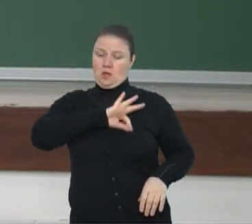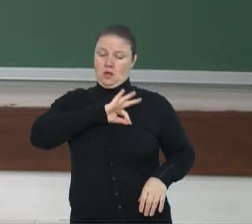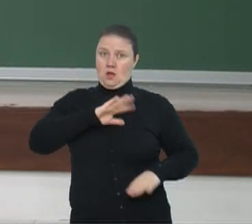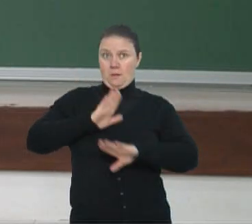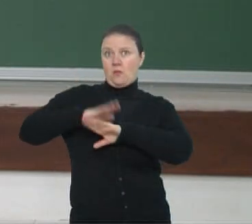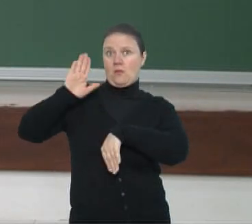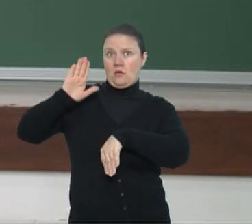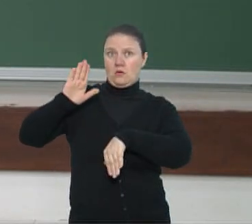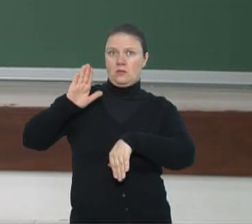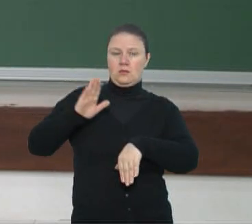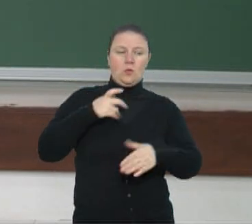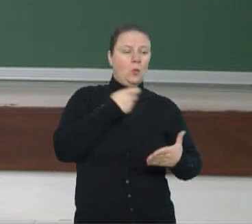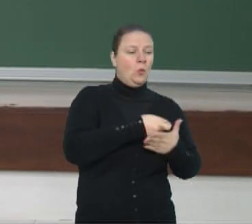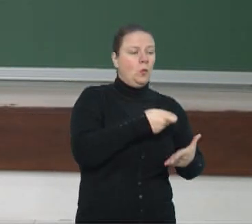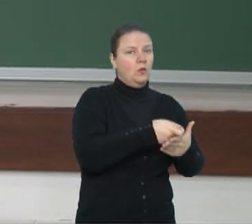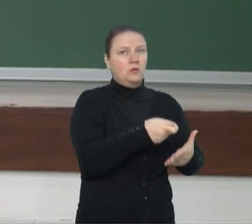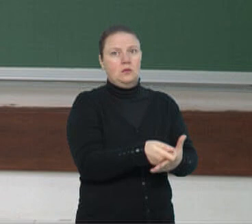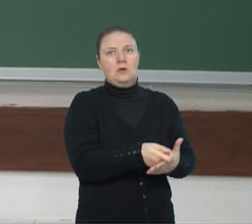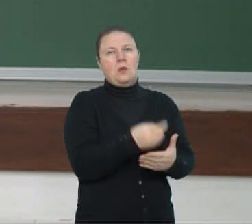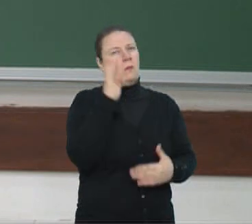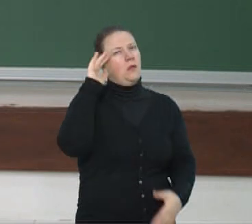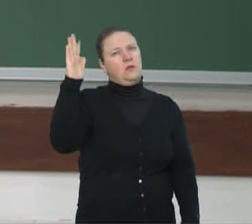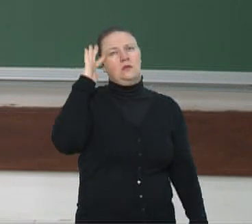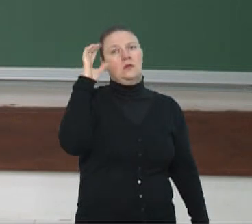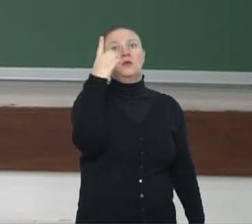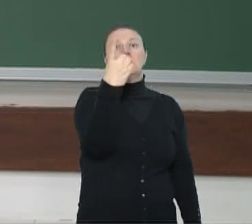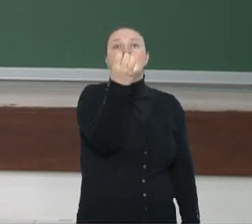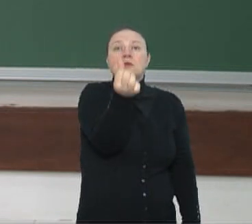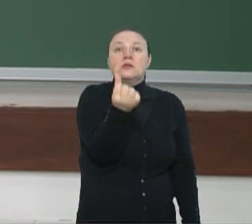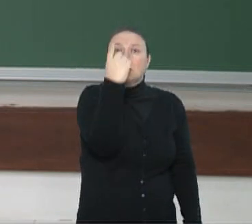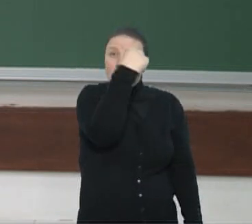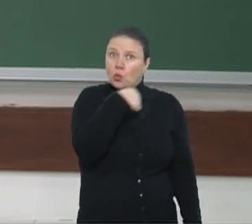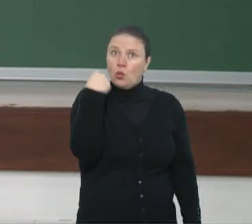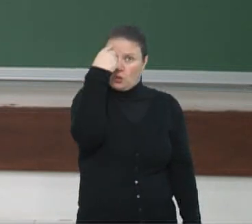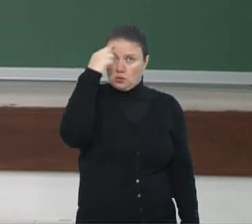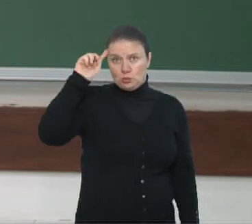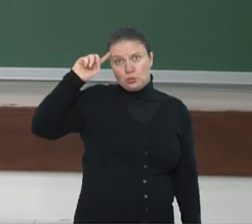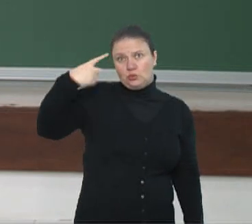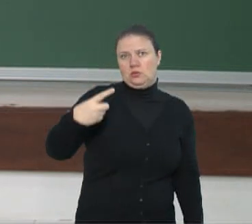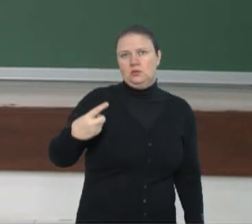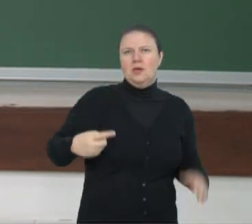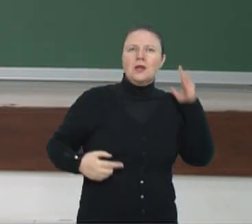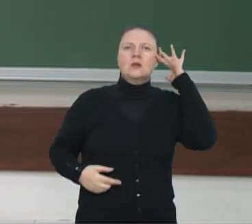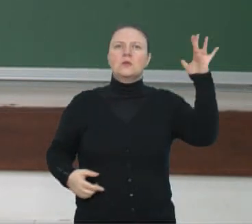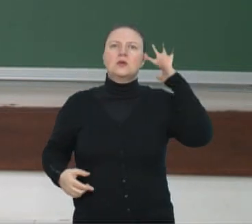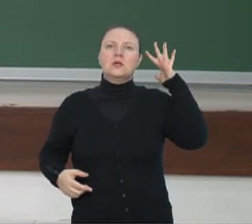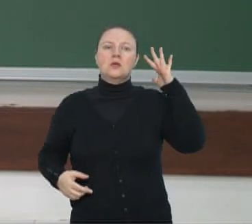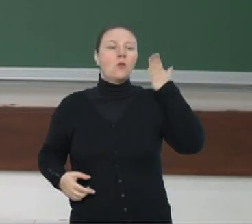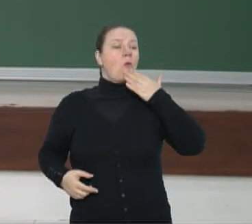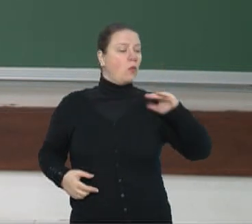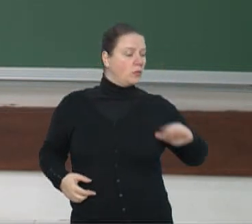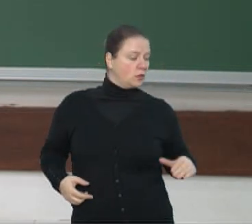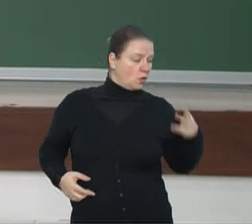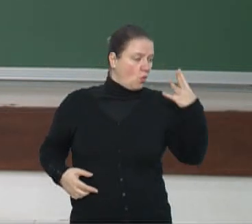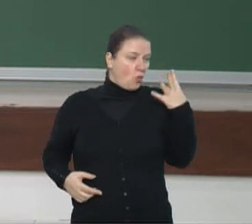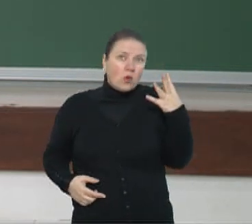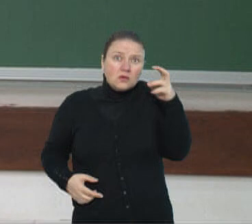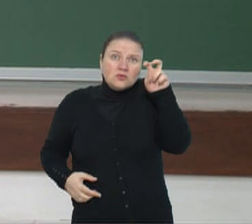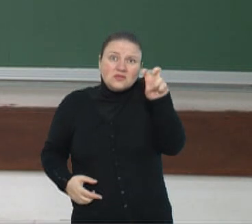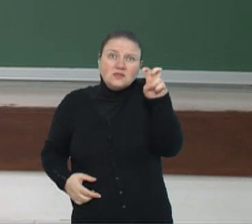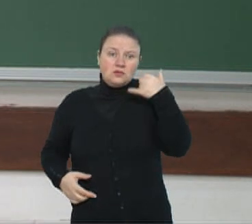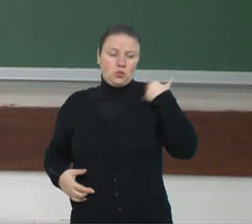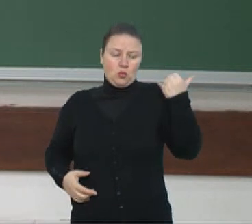colocadas para trabalhar 16 horas por dia, assim como o homem. Imagine você, uma criança de 4 anos, 5 anos de idade, trabalhando